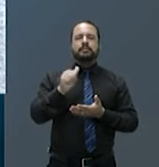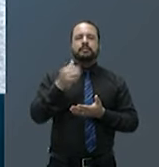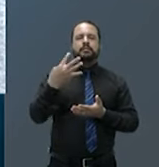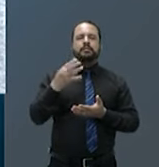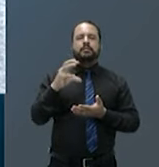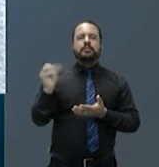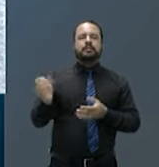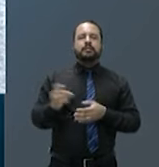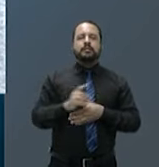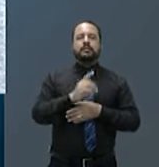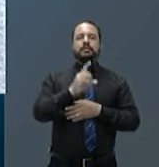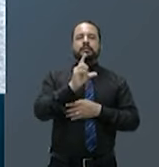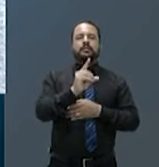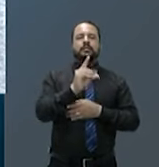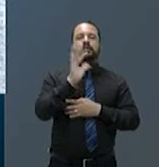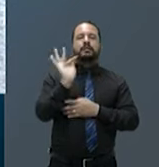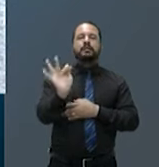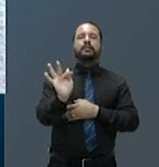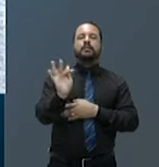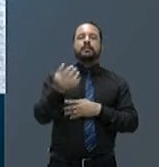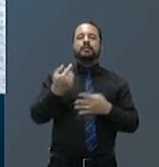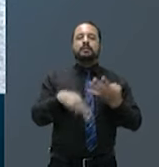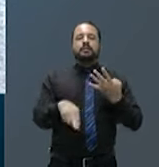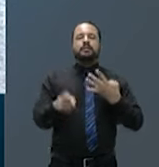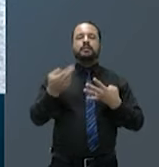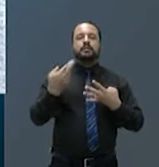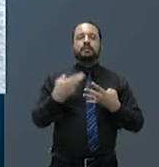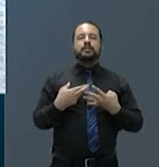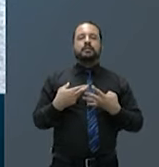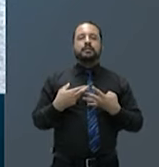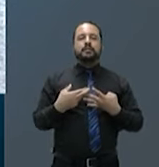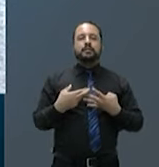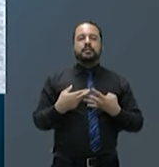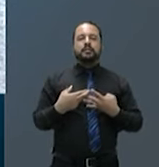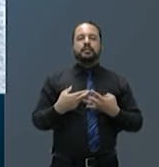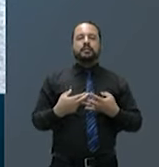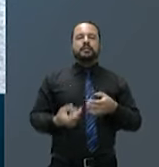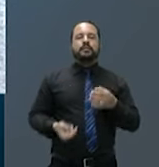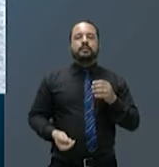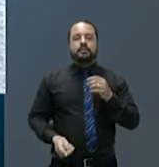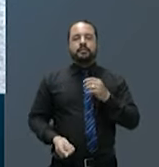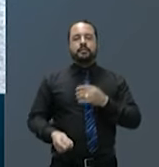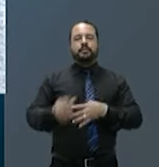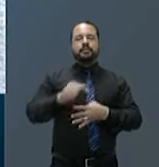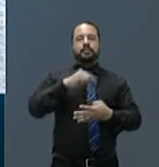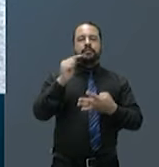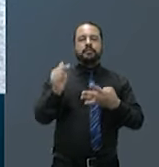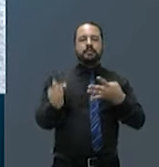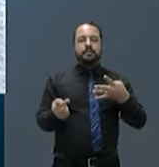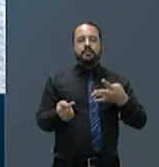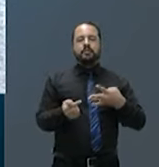1407-683-DF, o recurso foi devolvido para esta Corte Superior